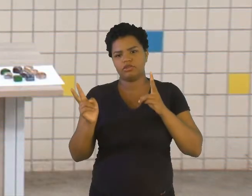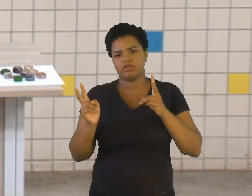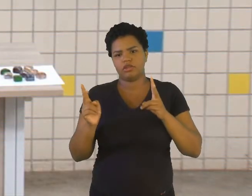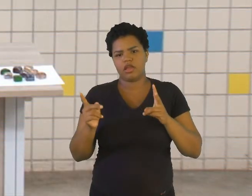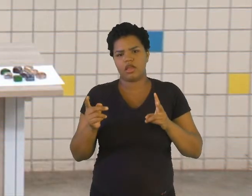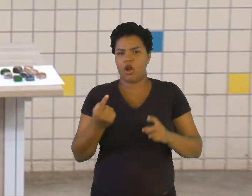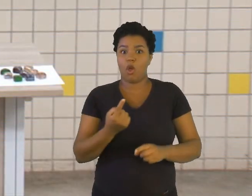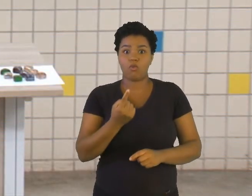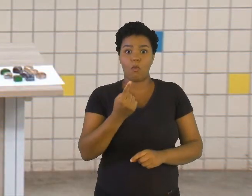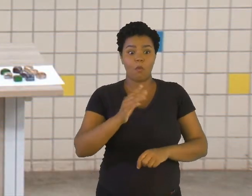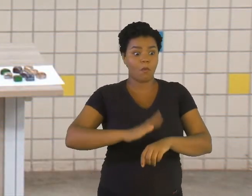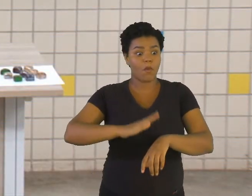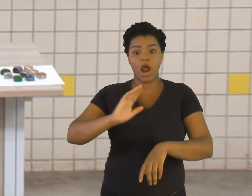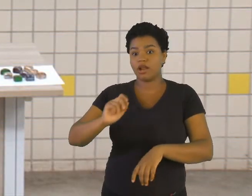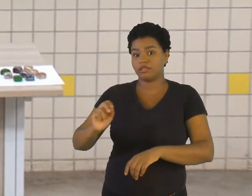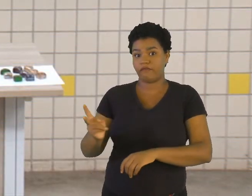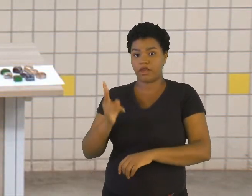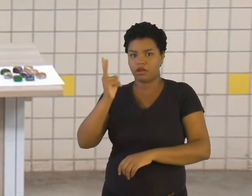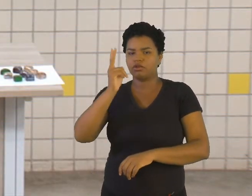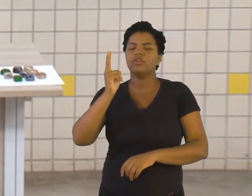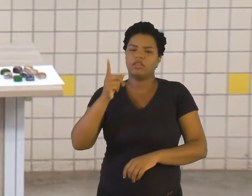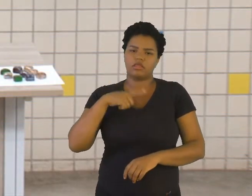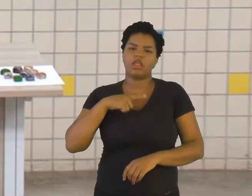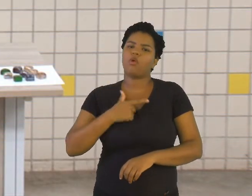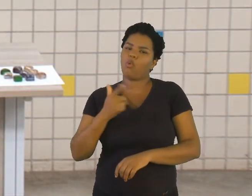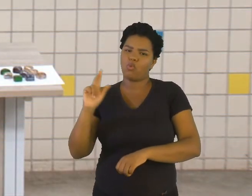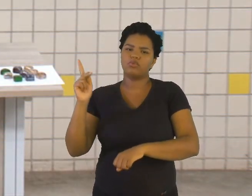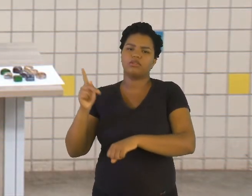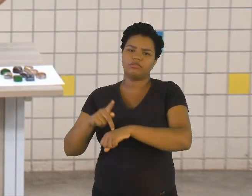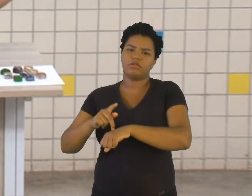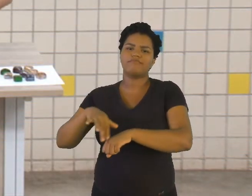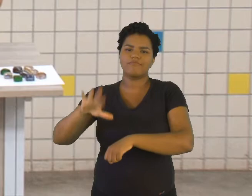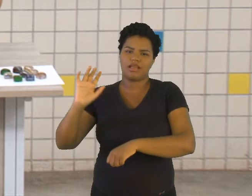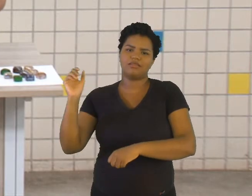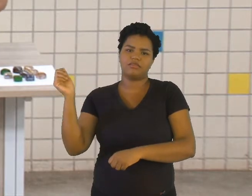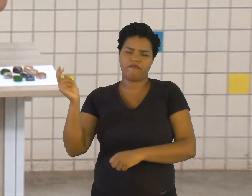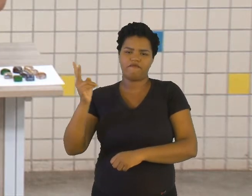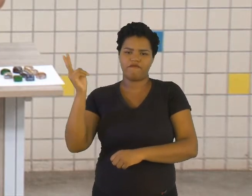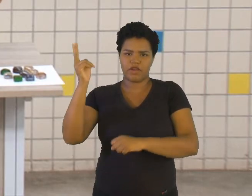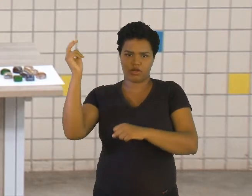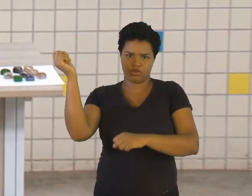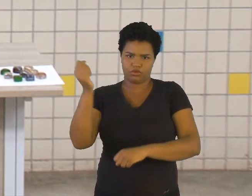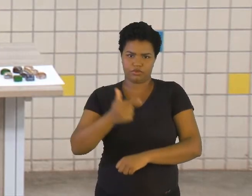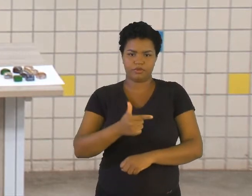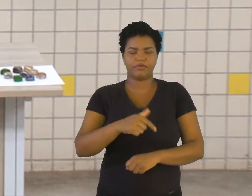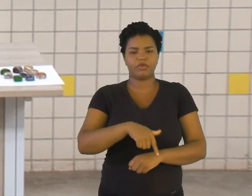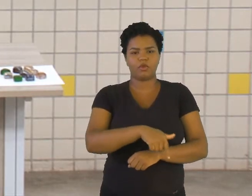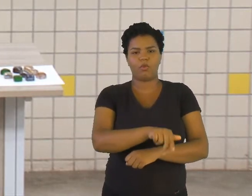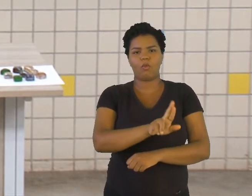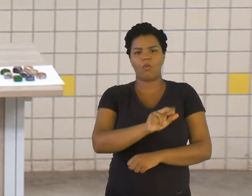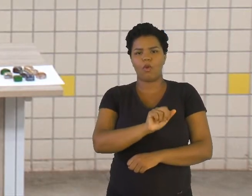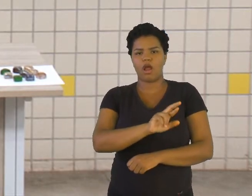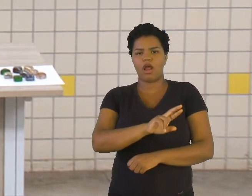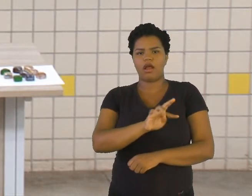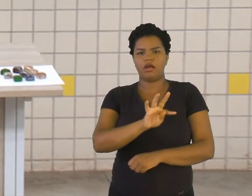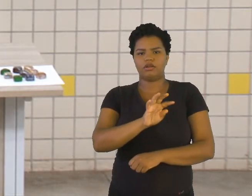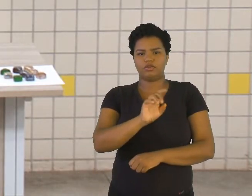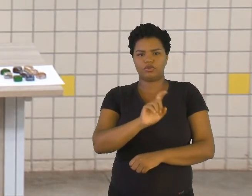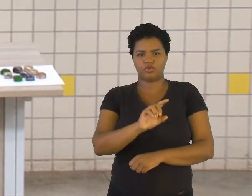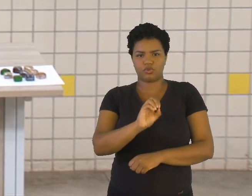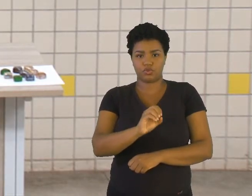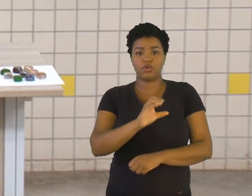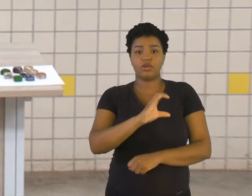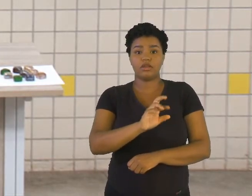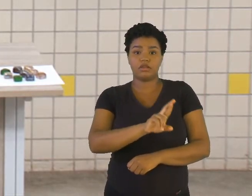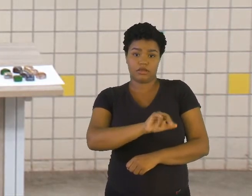outras pedras que são bem valiosas, tá? Então tá aqui o quartzo em cristal, que quando ele é trabalhado aqui, ele